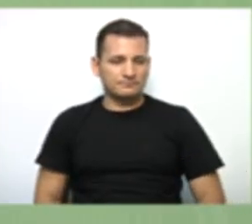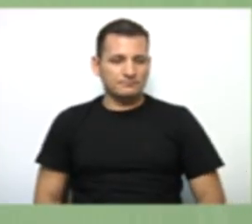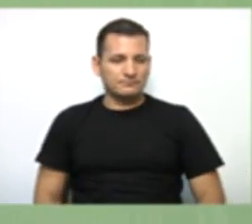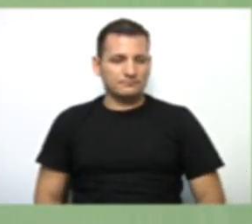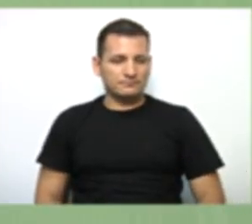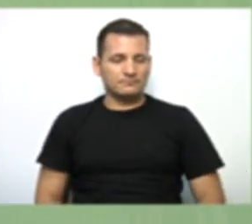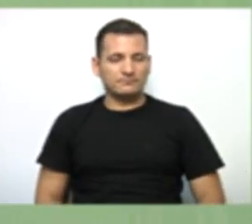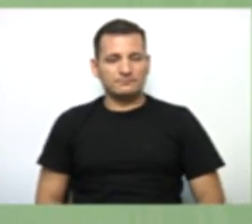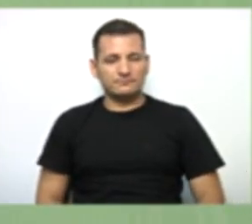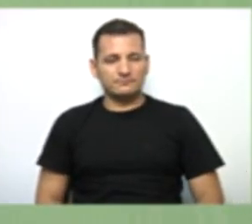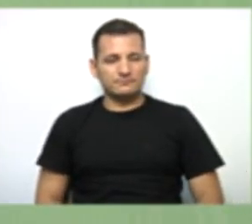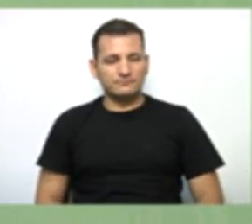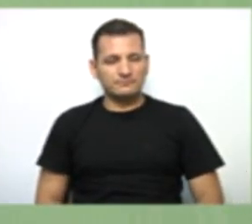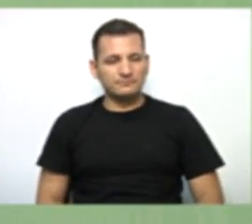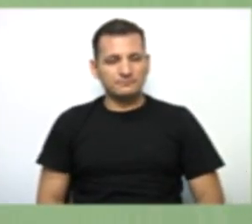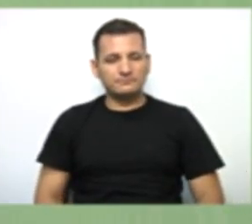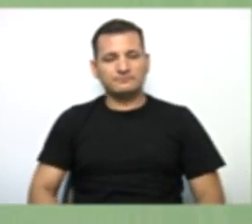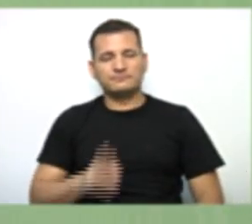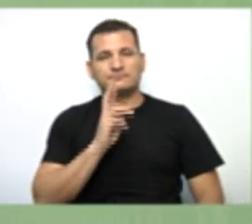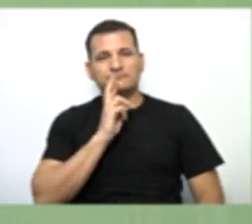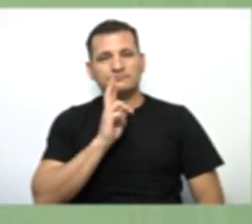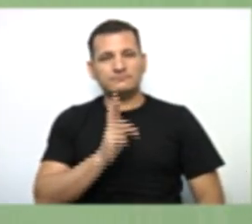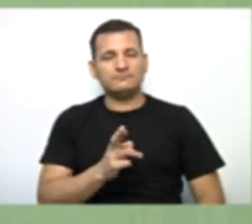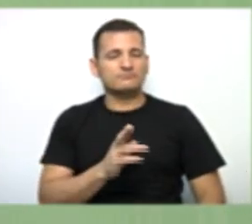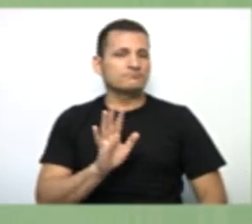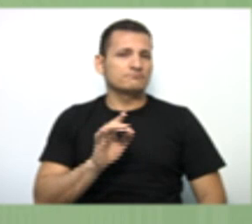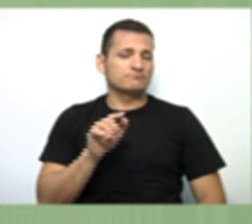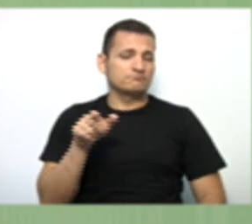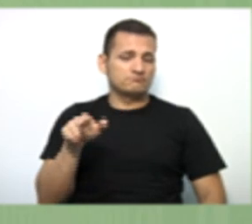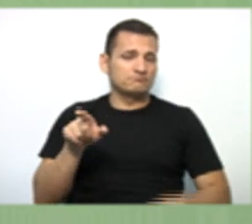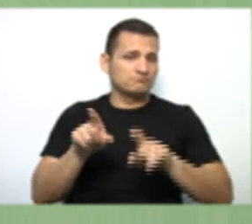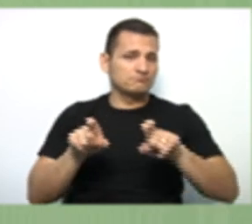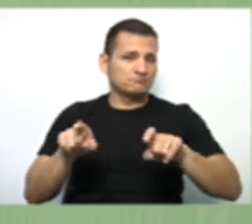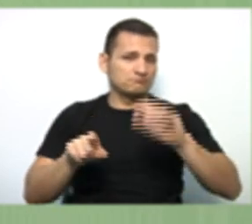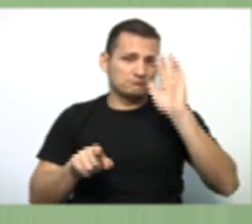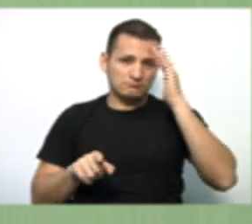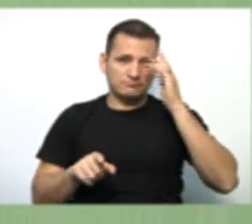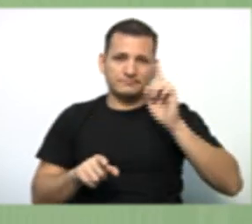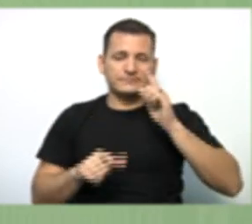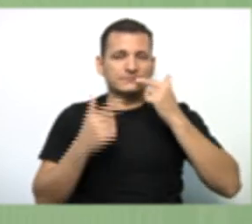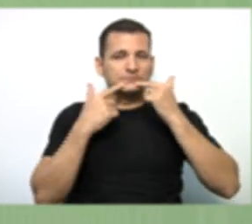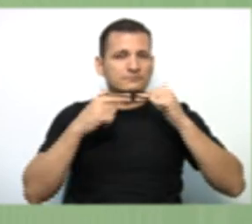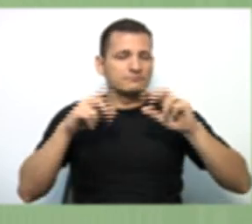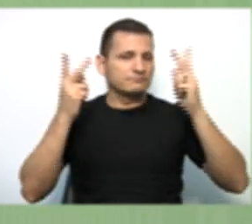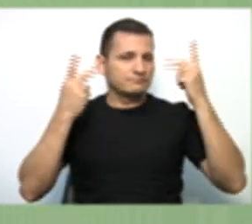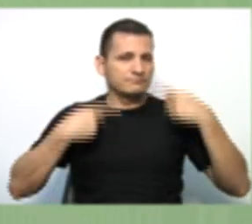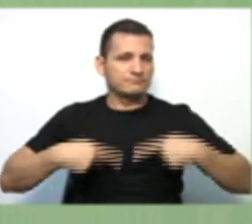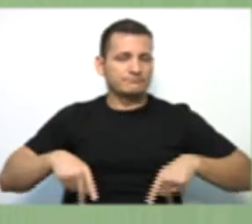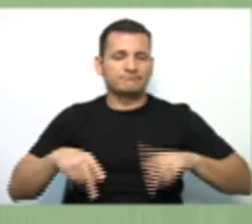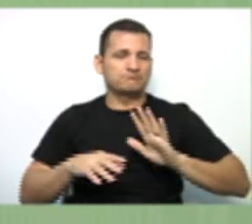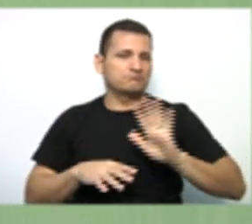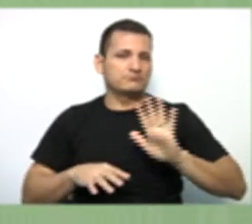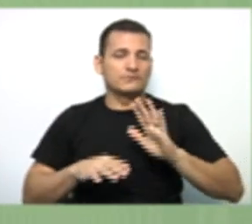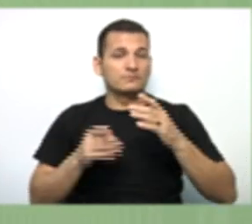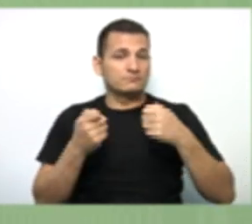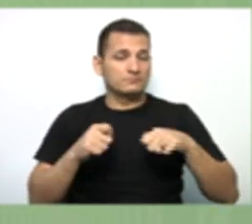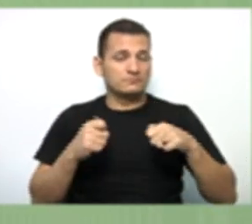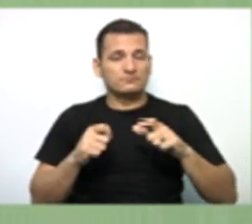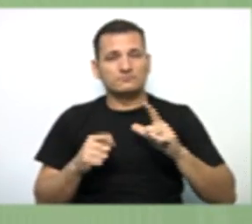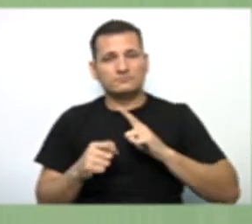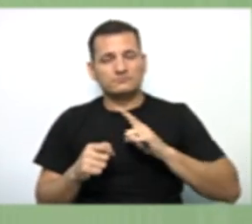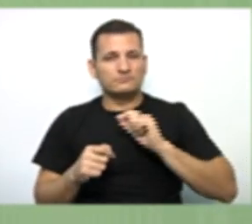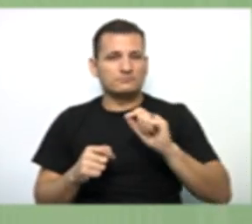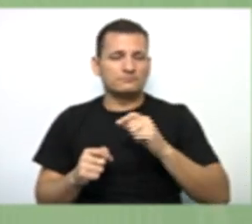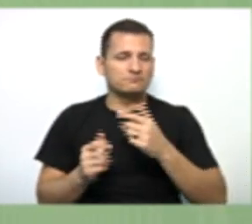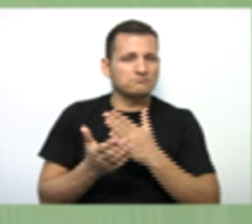Bem, resposta, né? O computador não entende a linguagem humana para comunicação, portanto, é preciso que existam